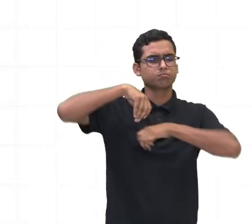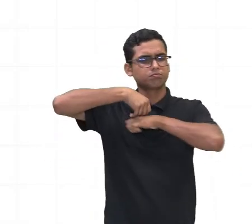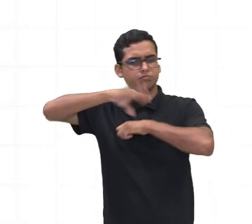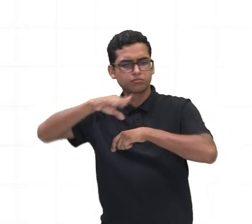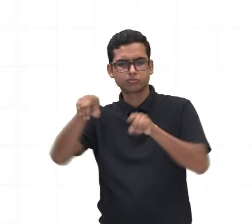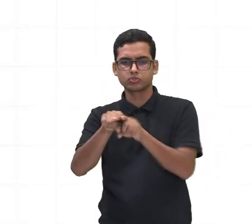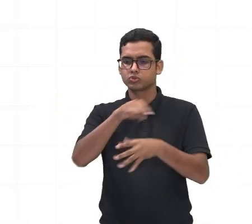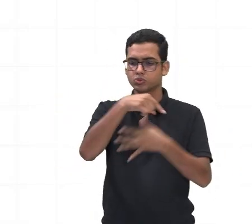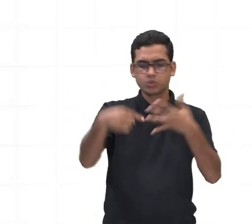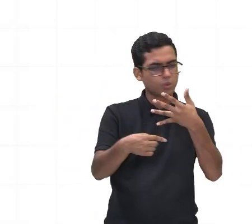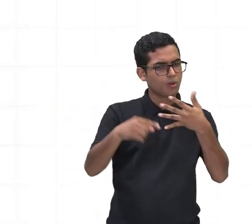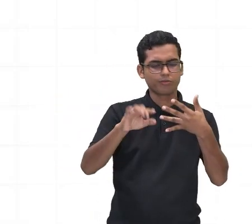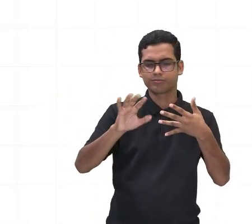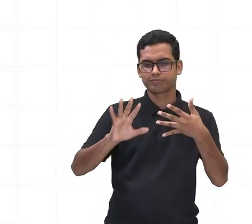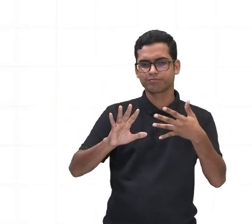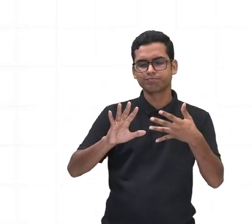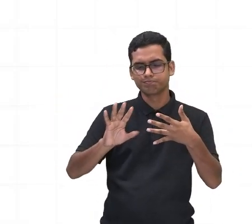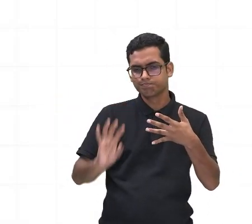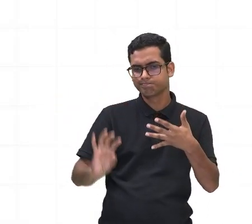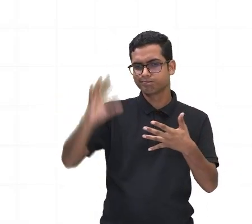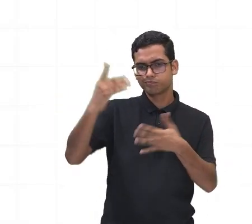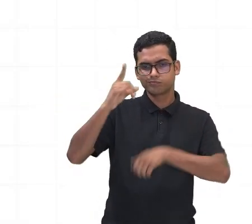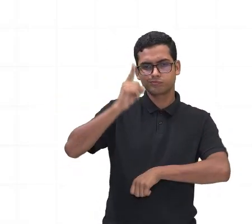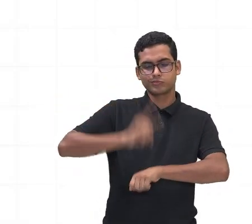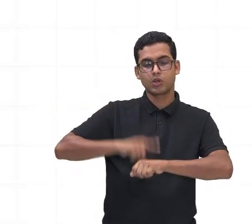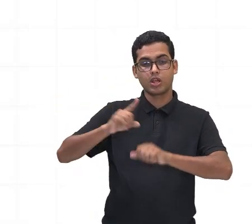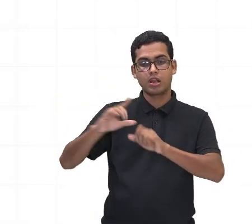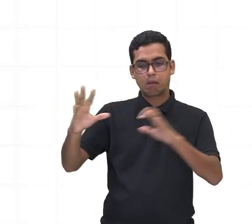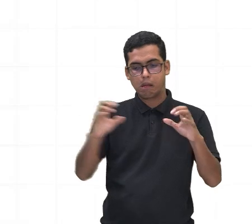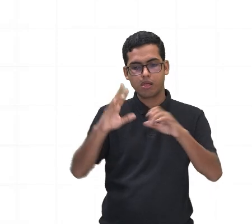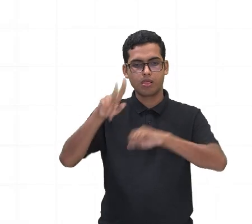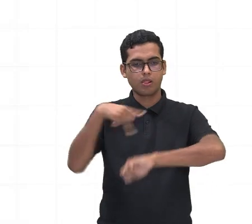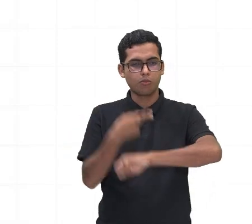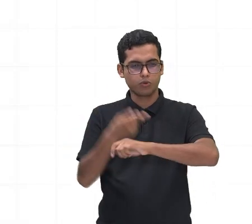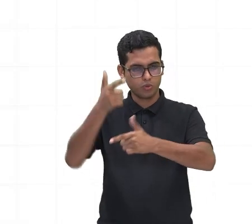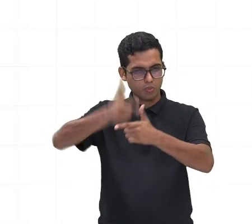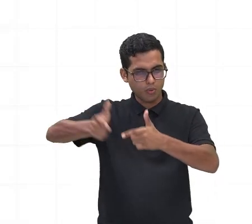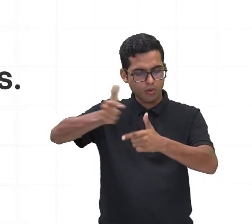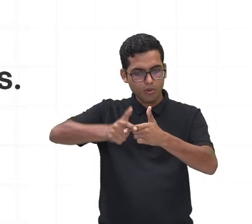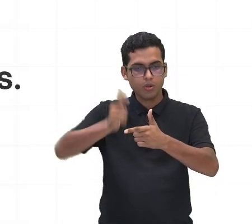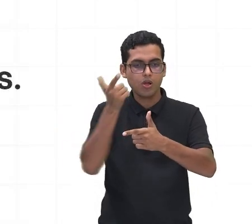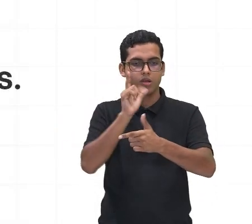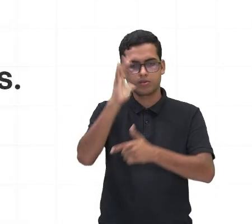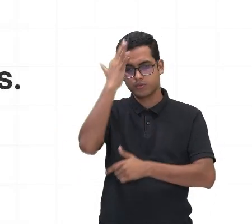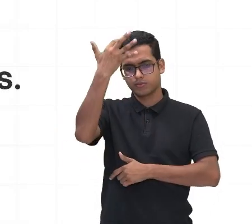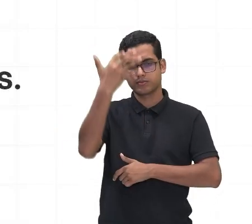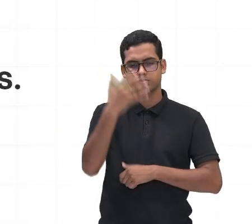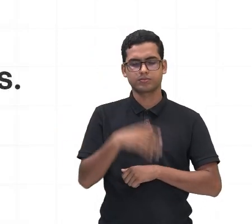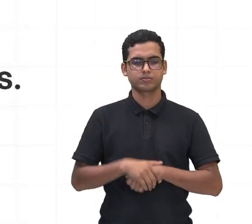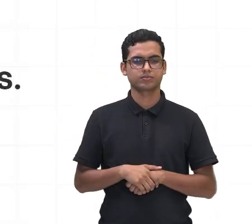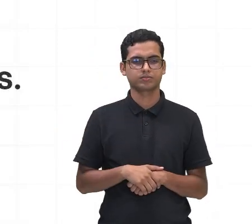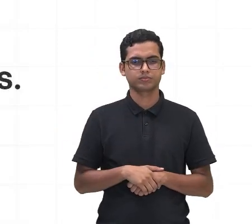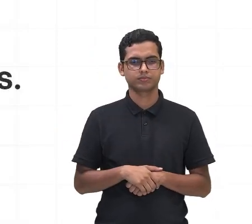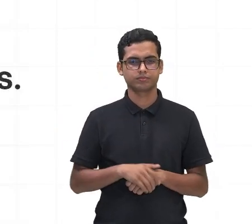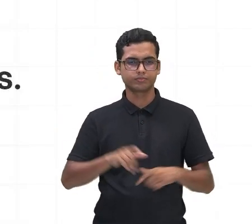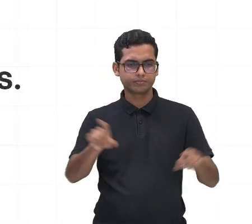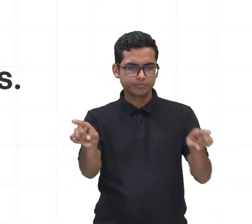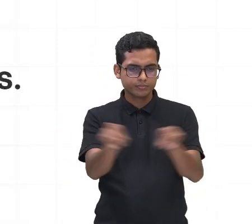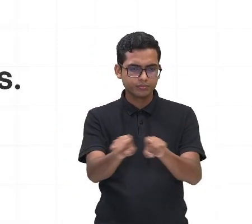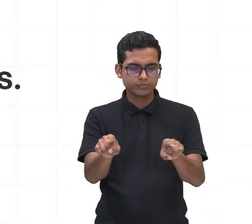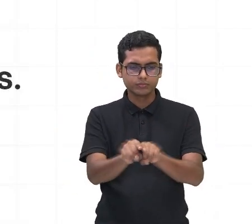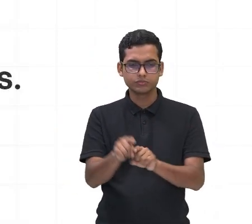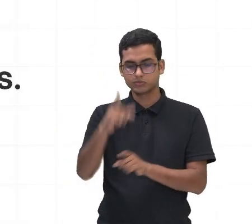que acontecer após esse conflito. Né? Vamos ver o próximo. Punir aqueles